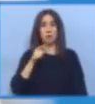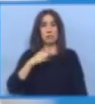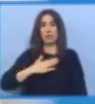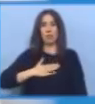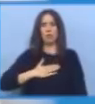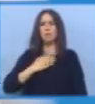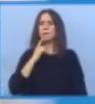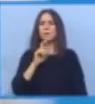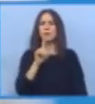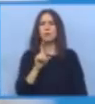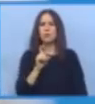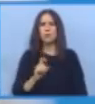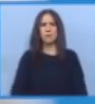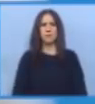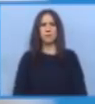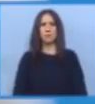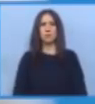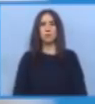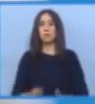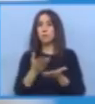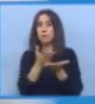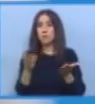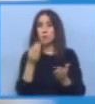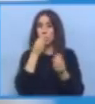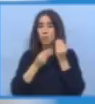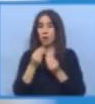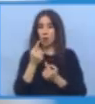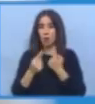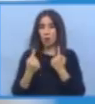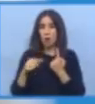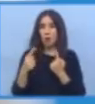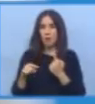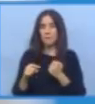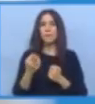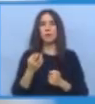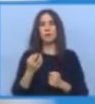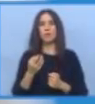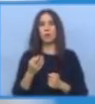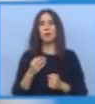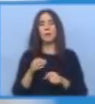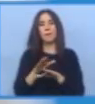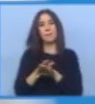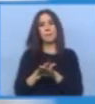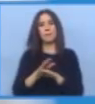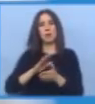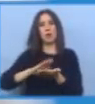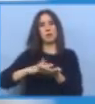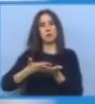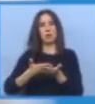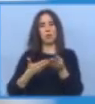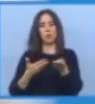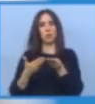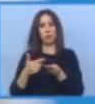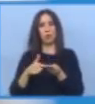perguntou-lhes: tendes aí alguma coisa para comer? Deram-lhe uma posta de peixe assado, que ele